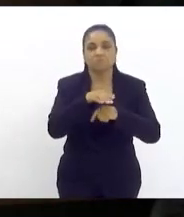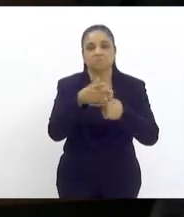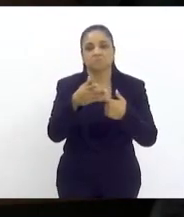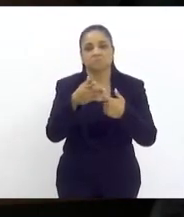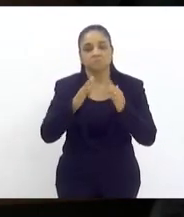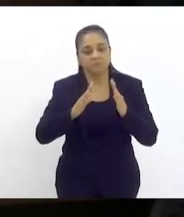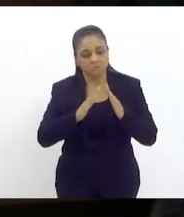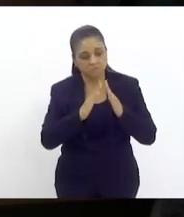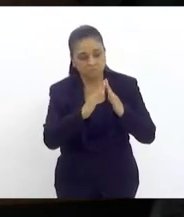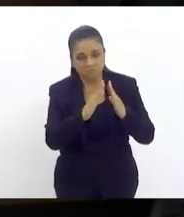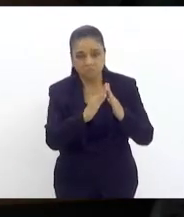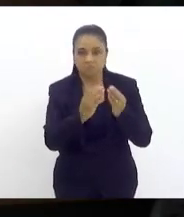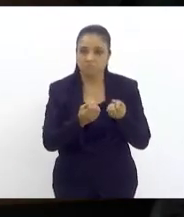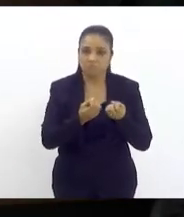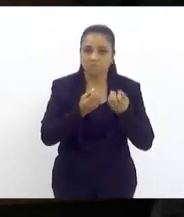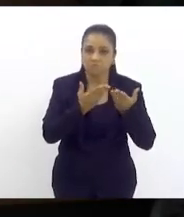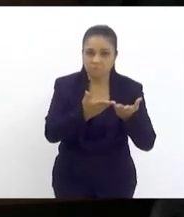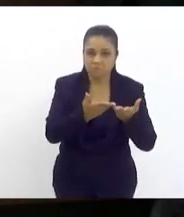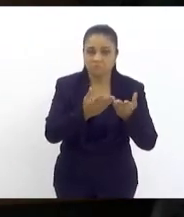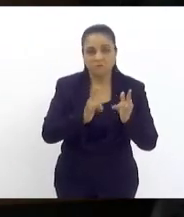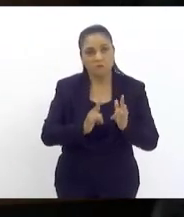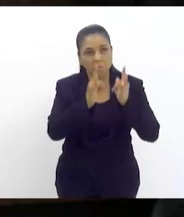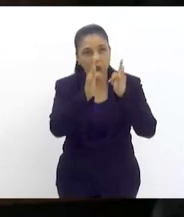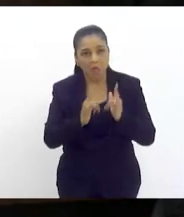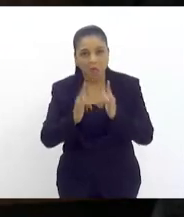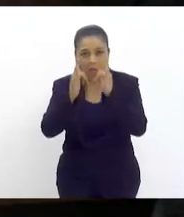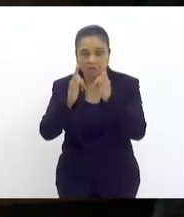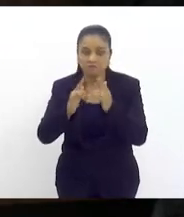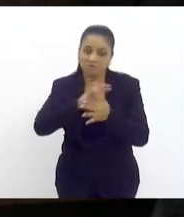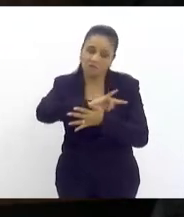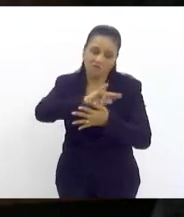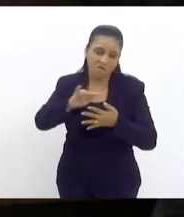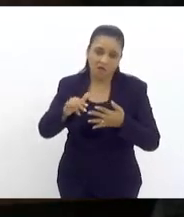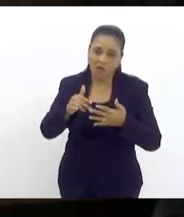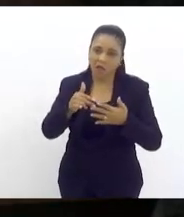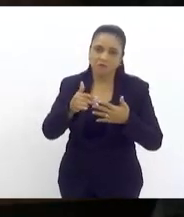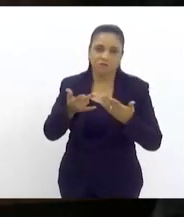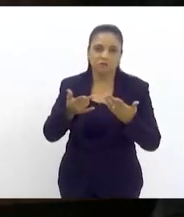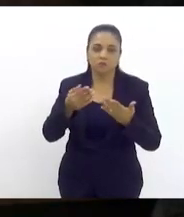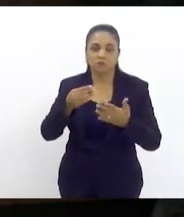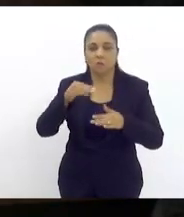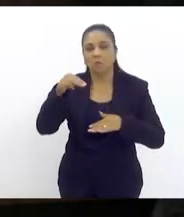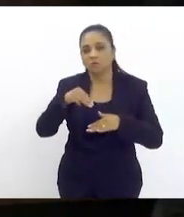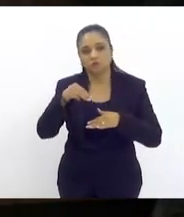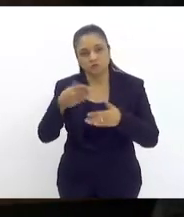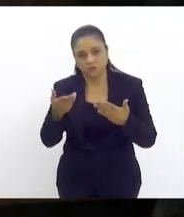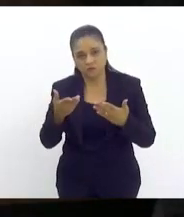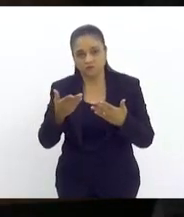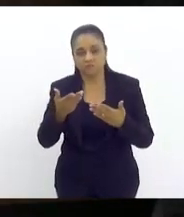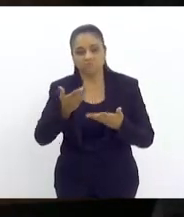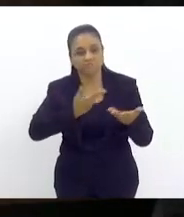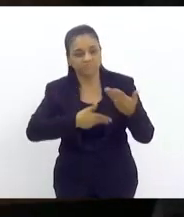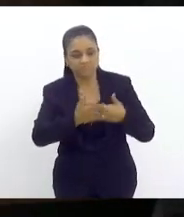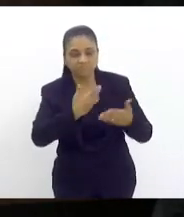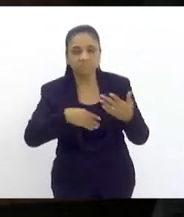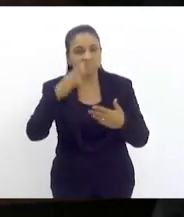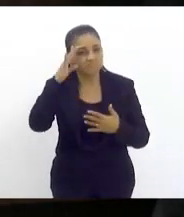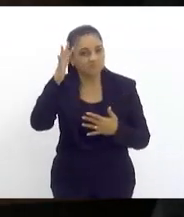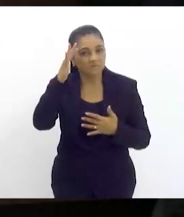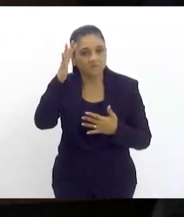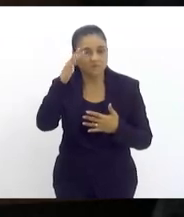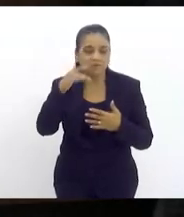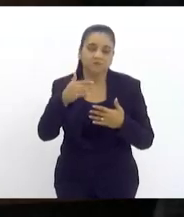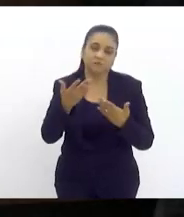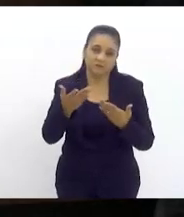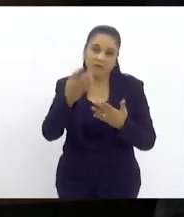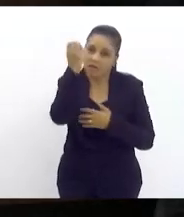imóvel, de entrega de imóvel, para as mais diferentes finalidades, sempre envolvidas num contorno ideológico que abre um